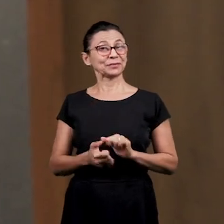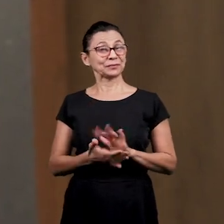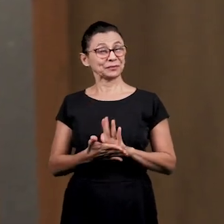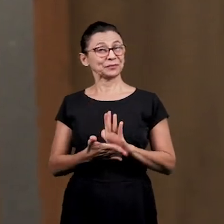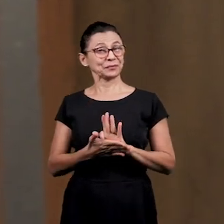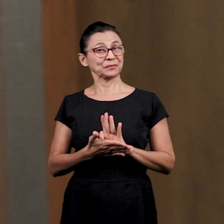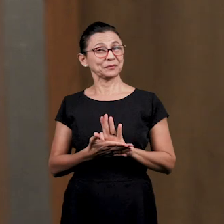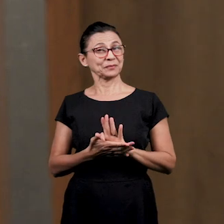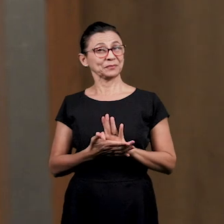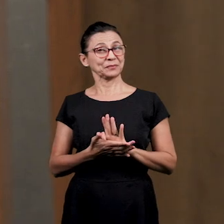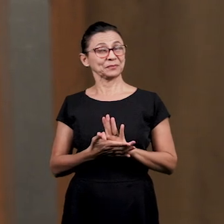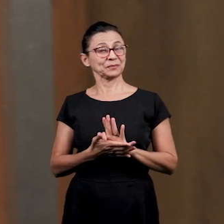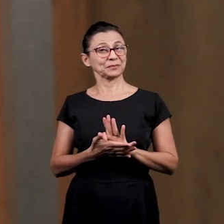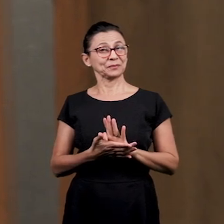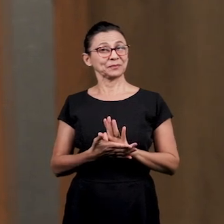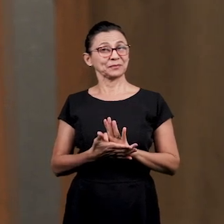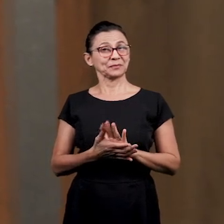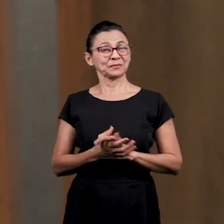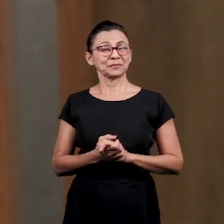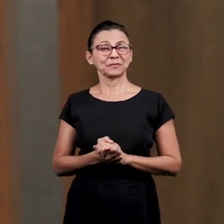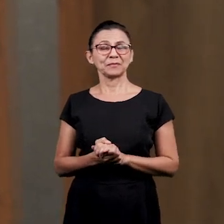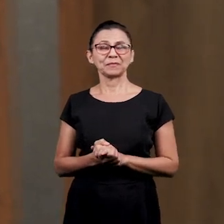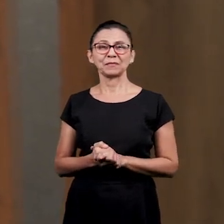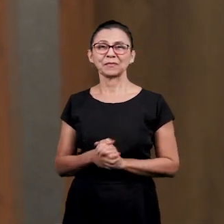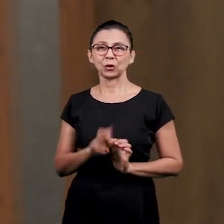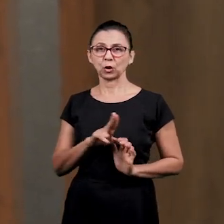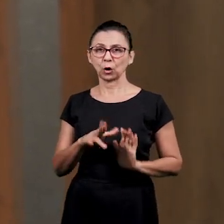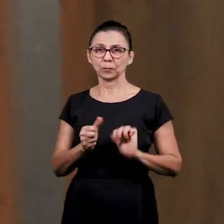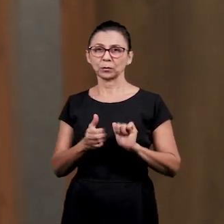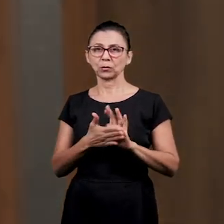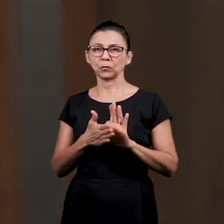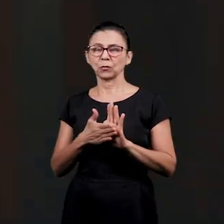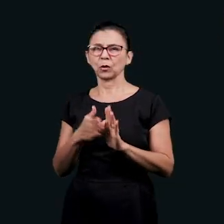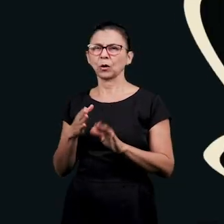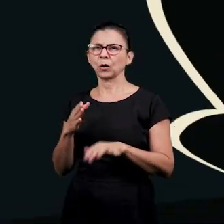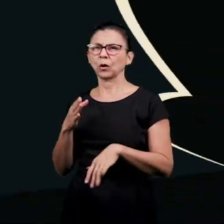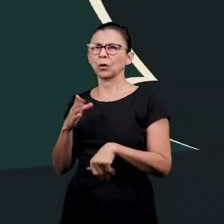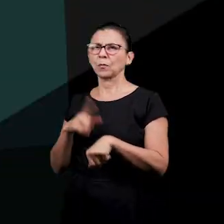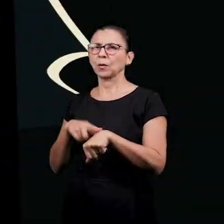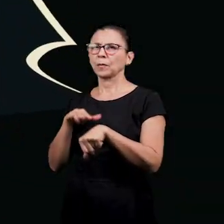Continuar louvando ao Senhor com o louvor quando falo com Deus.